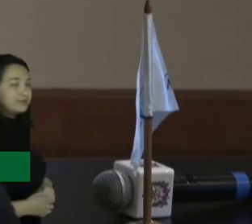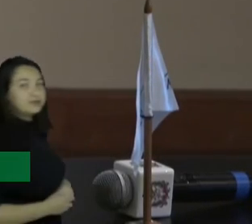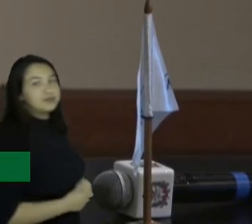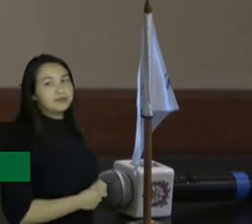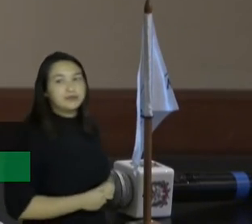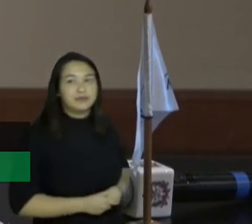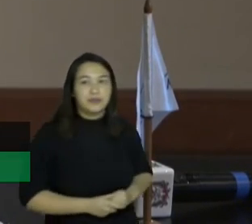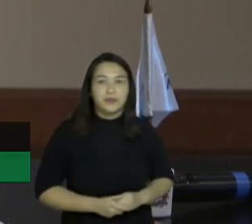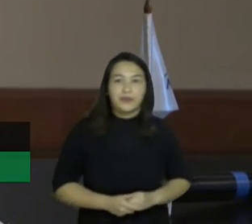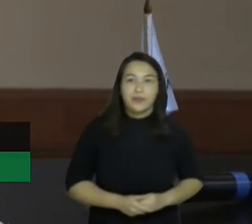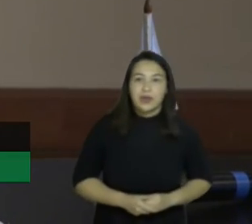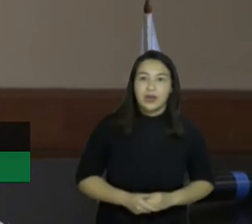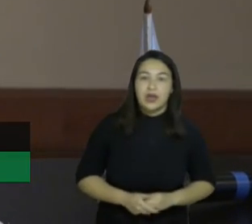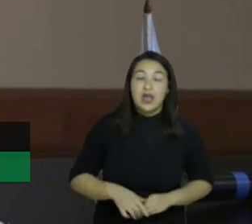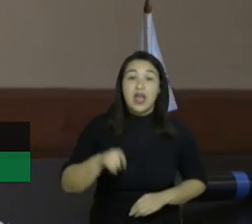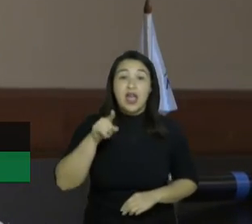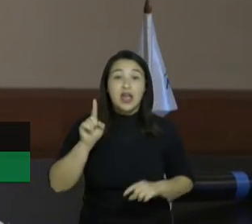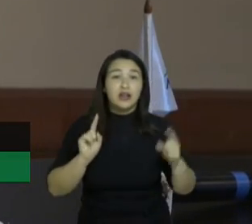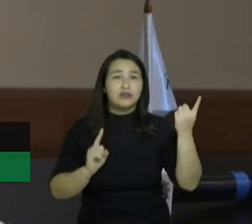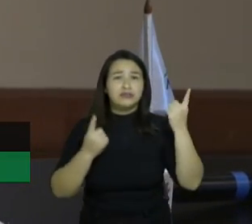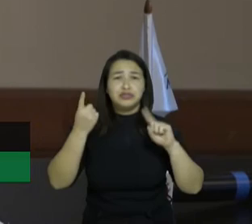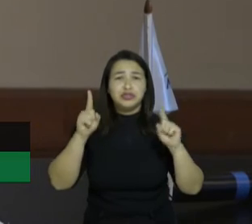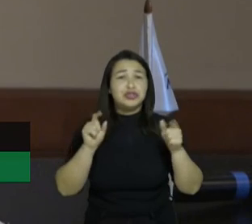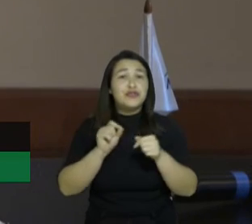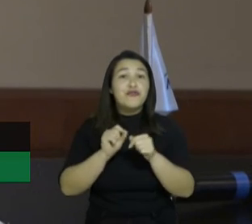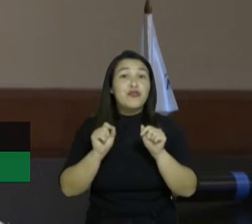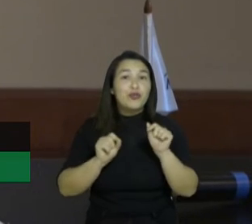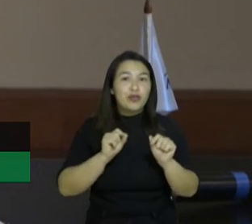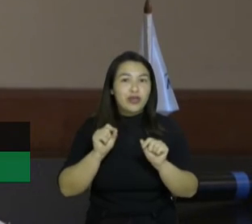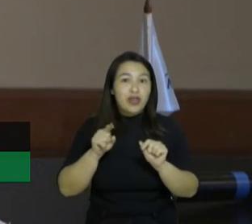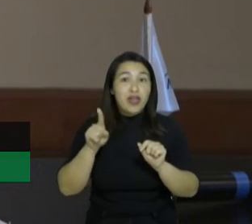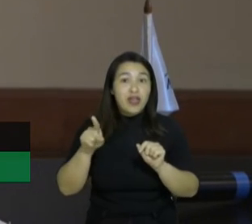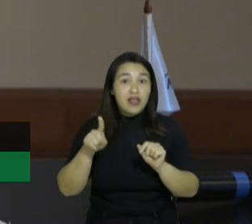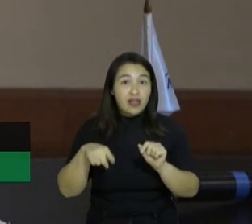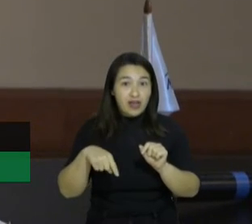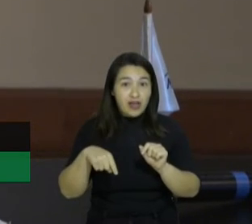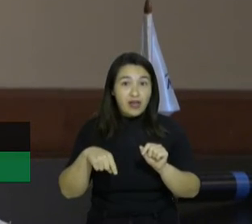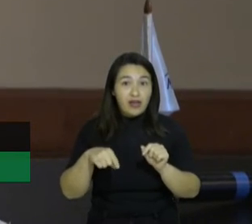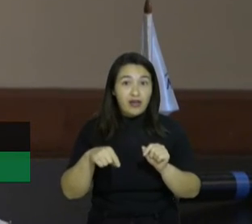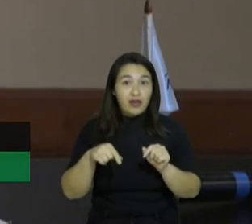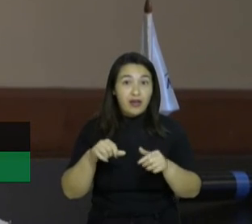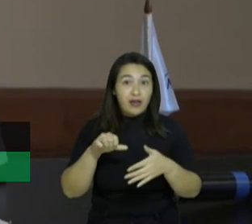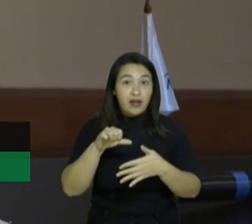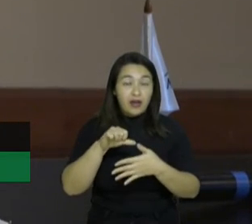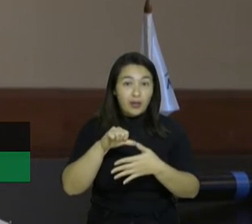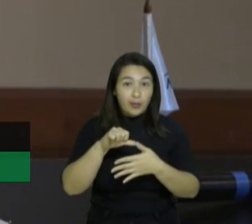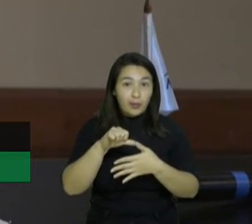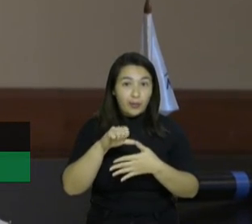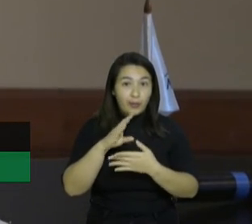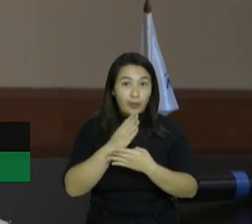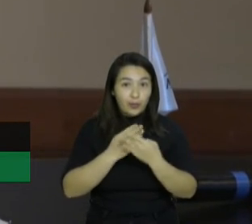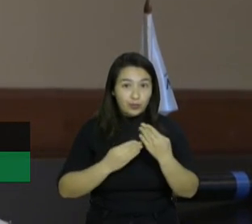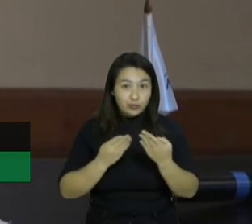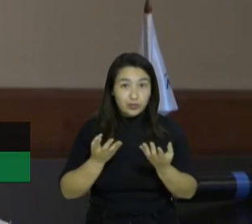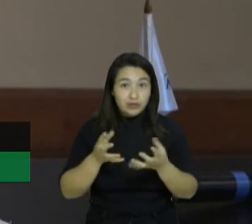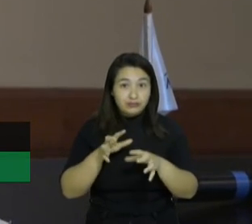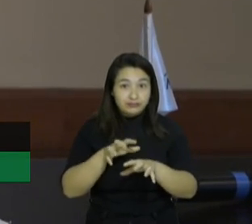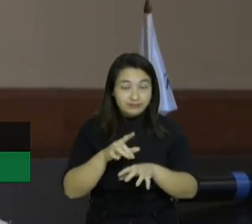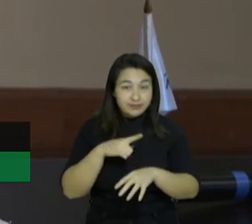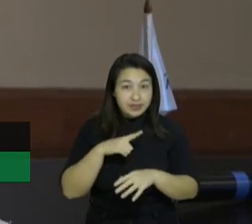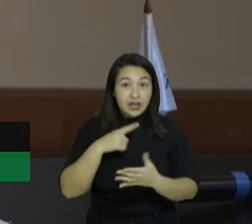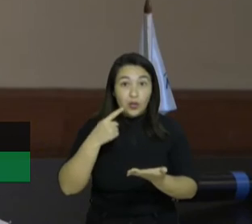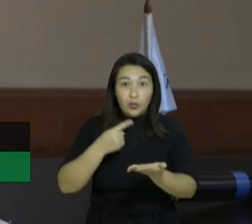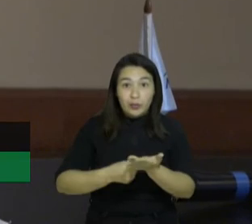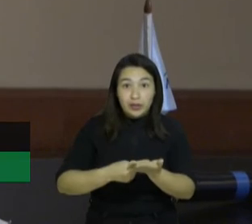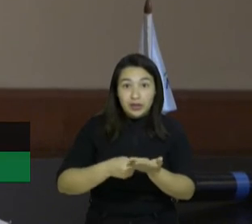internacional o modelo chileno o que que o Chile fez o Chile é um estado associado do Mercosul né além de um acordo com o Brasil ele